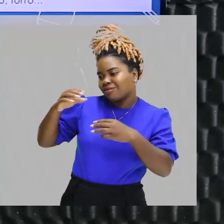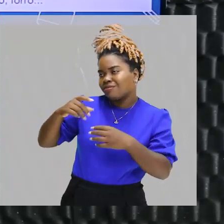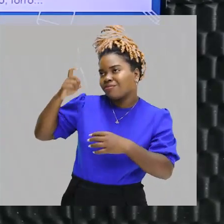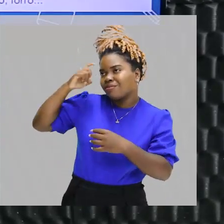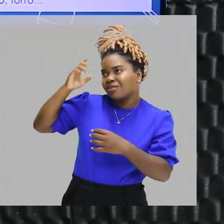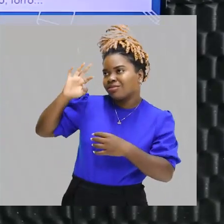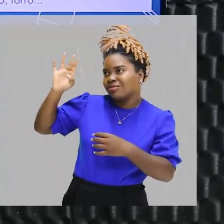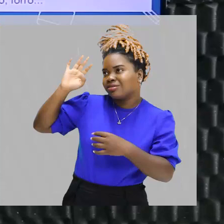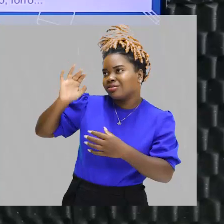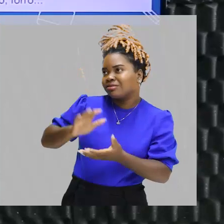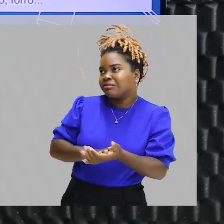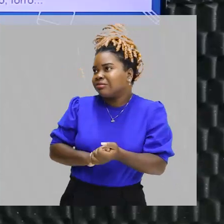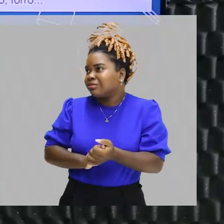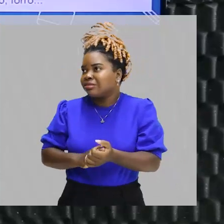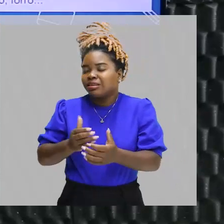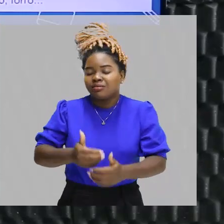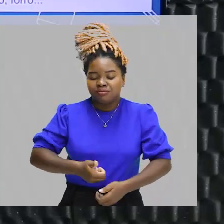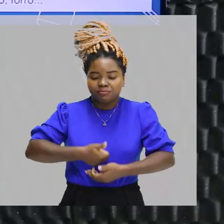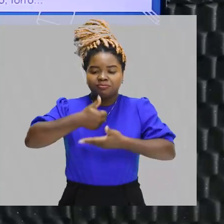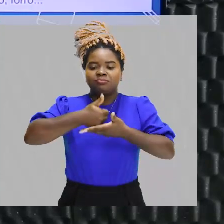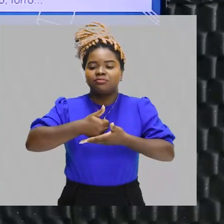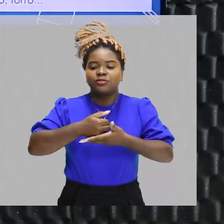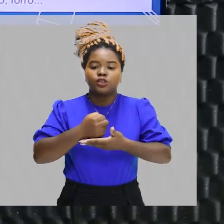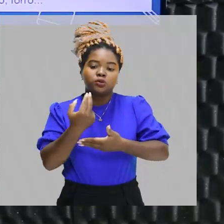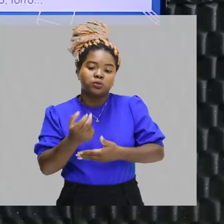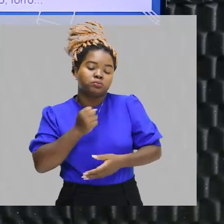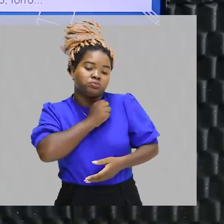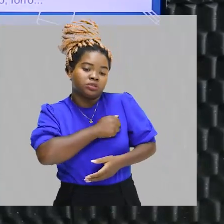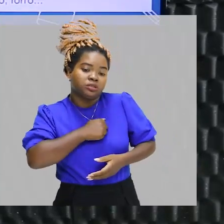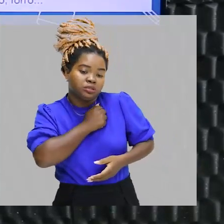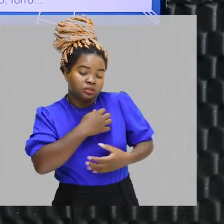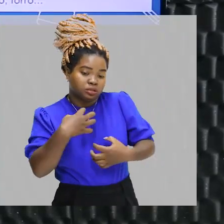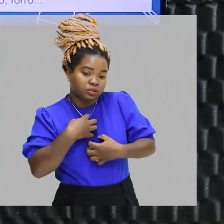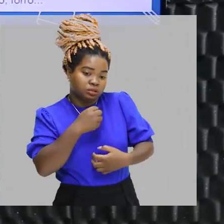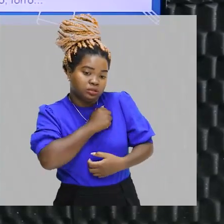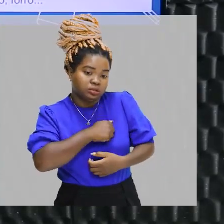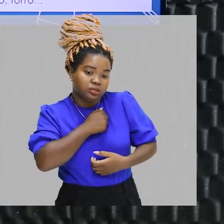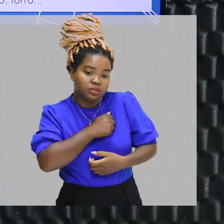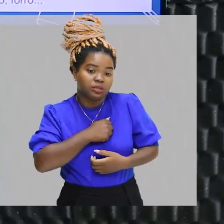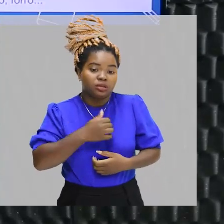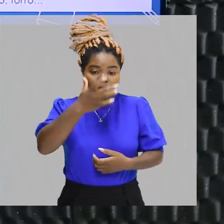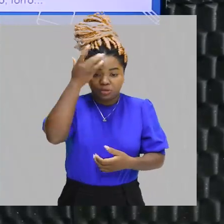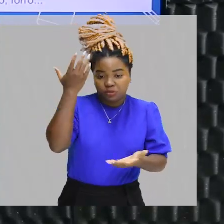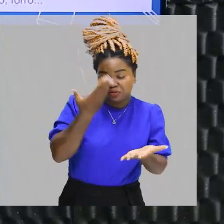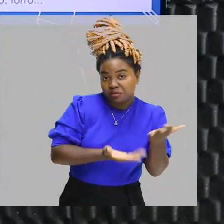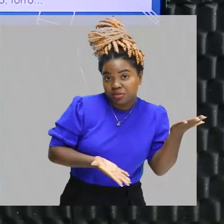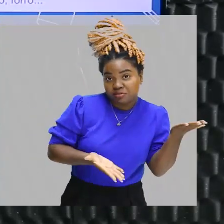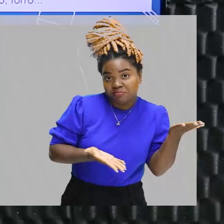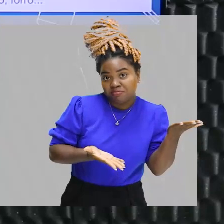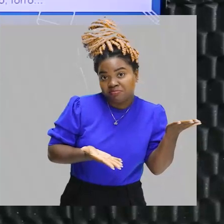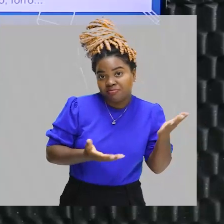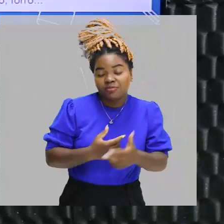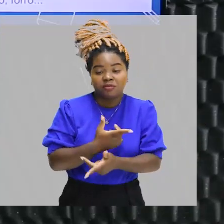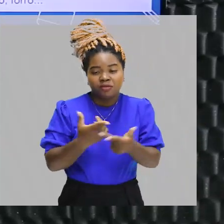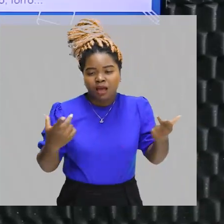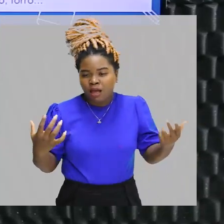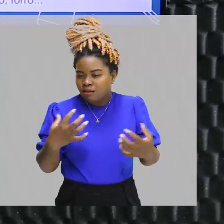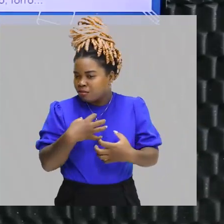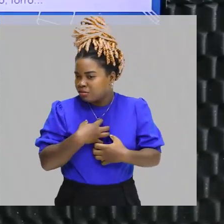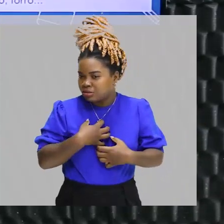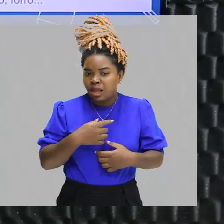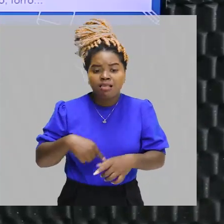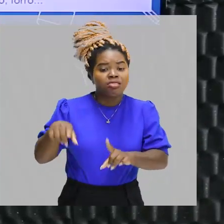de uma pessoa que você perdeu. Mas a música também é capaz de te deixar emocionado por causa da alegria daquela situação. E aí você tem os